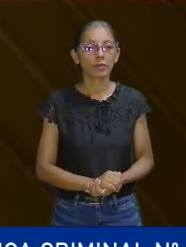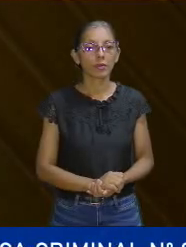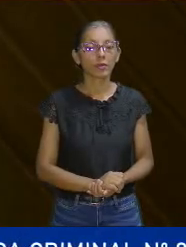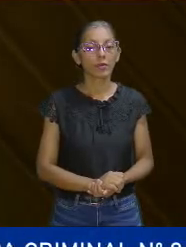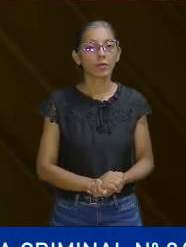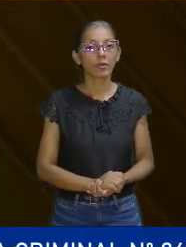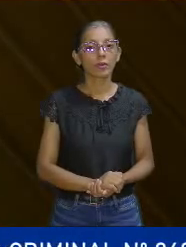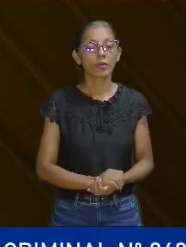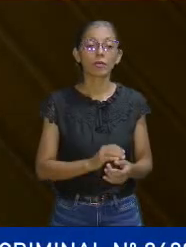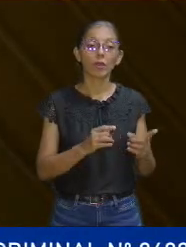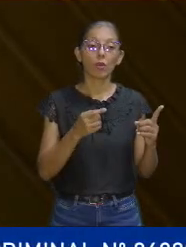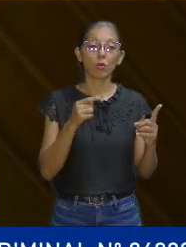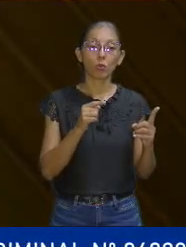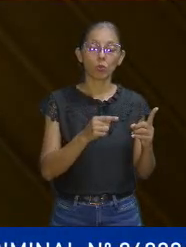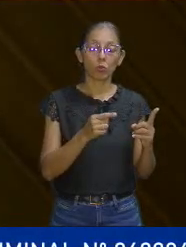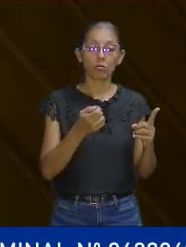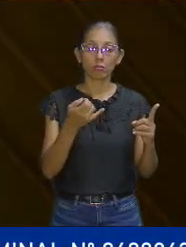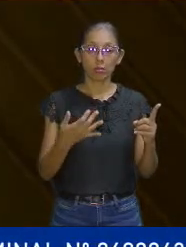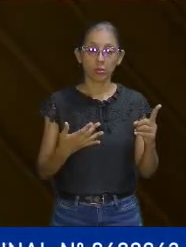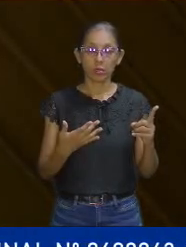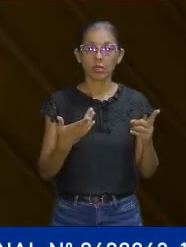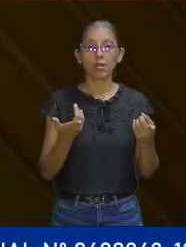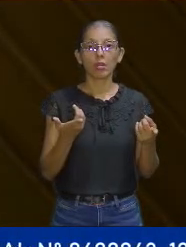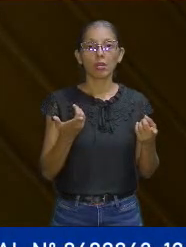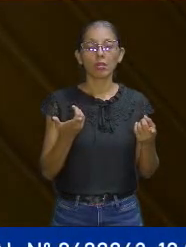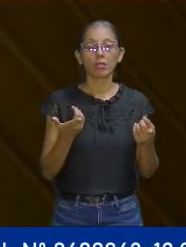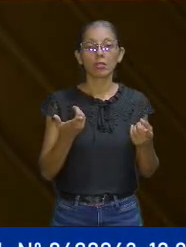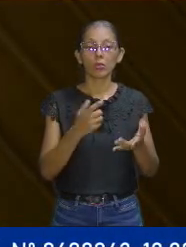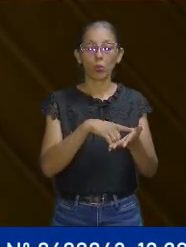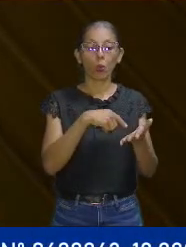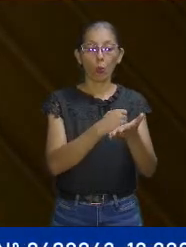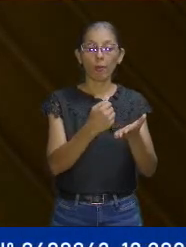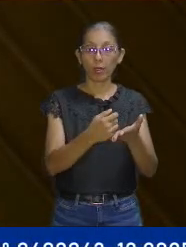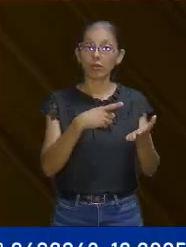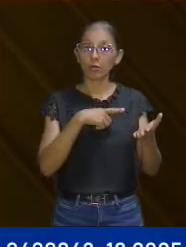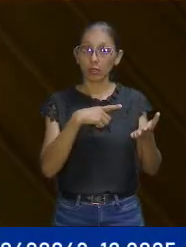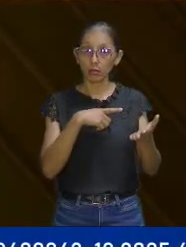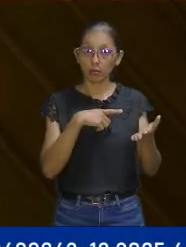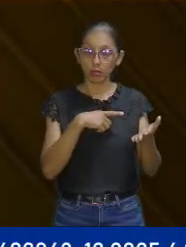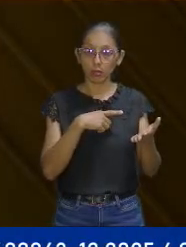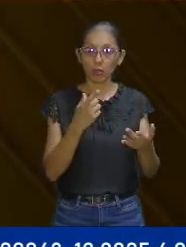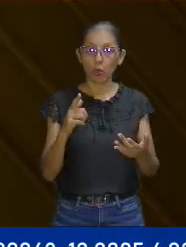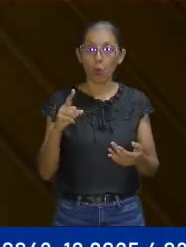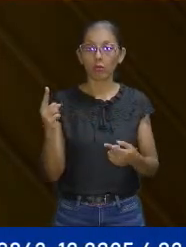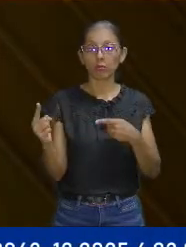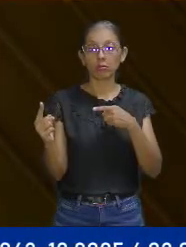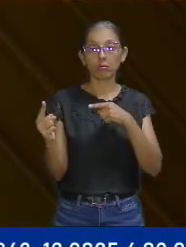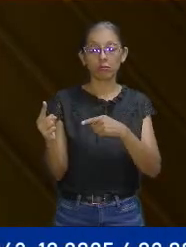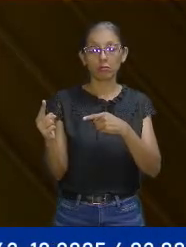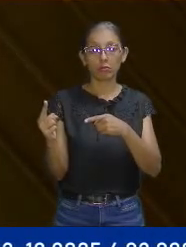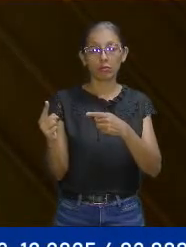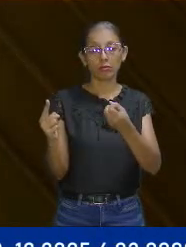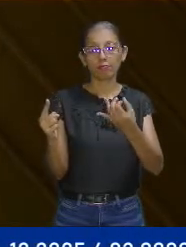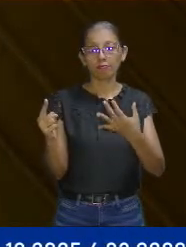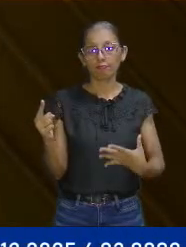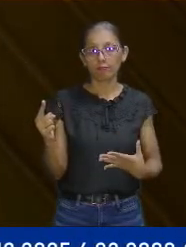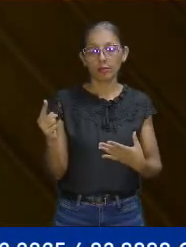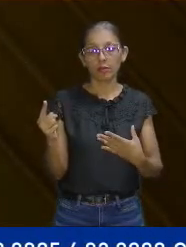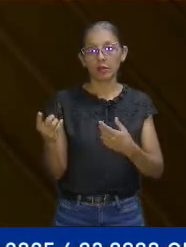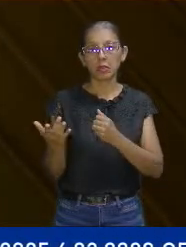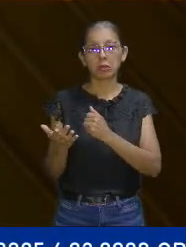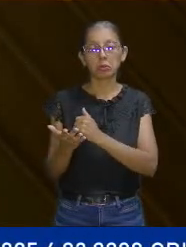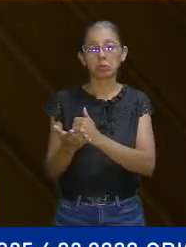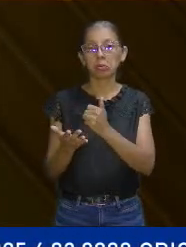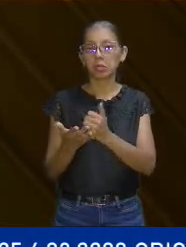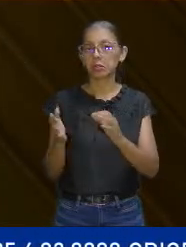deles afirmou que esses documentos eles existem, né? O outro afirmou que esses documentos não existem,